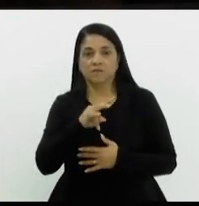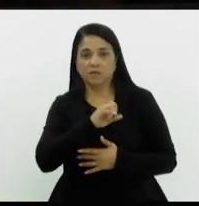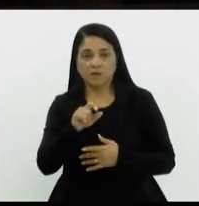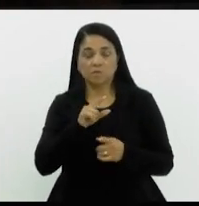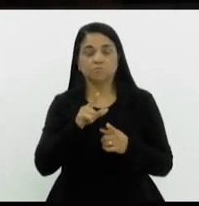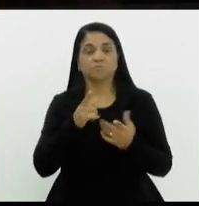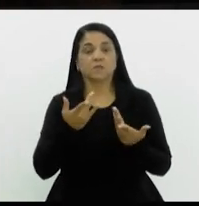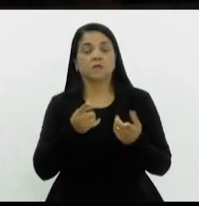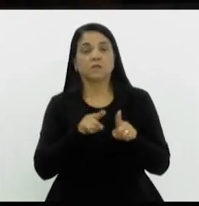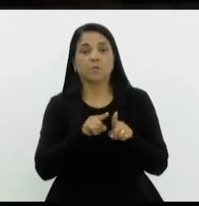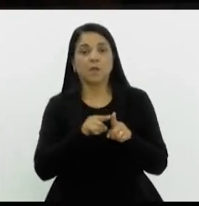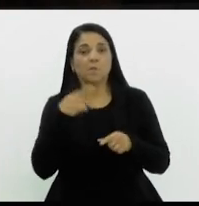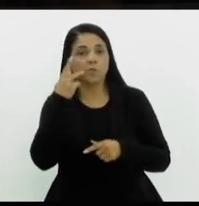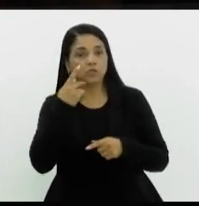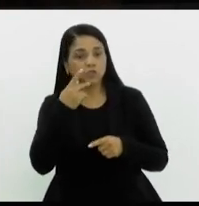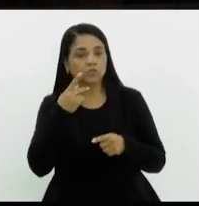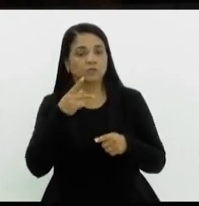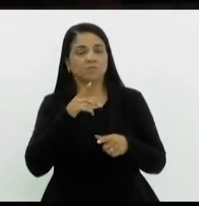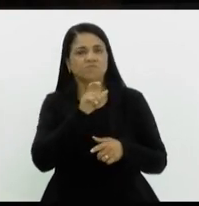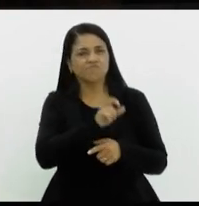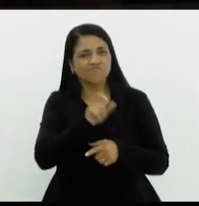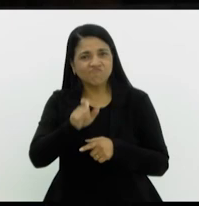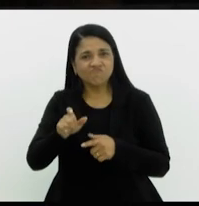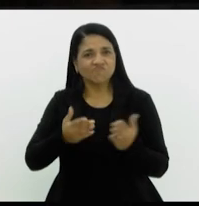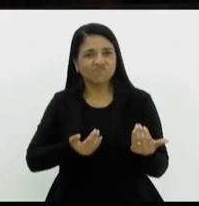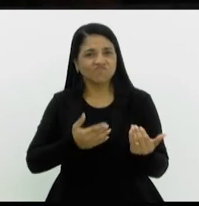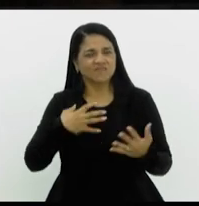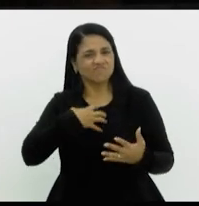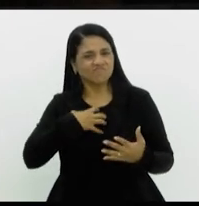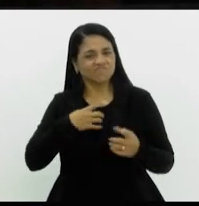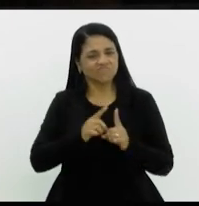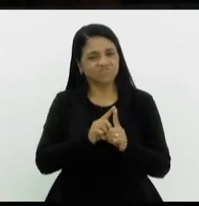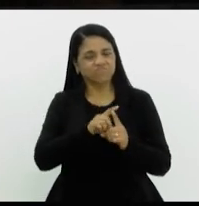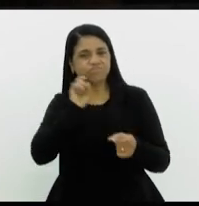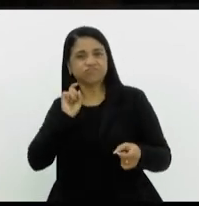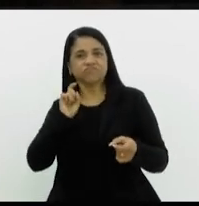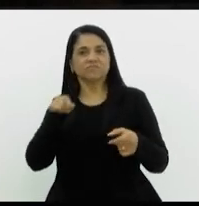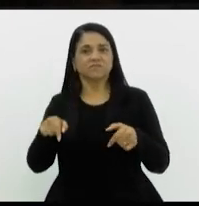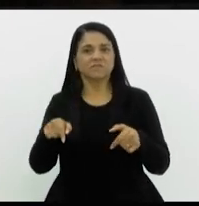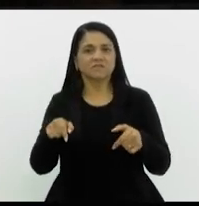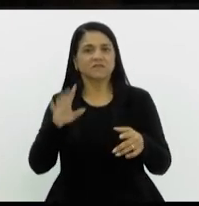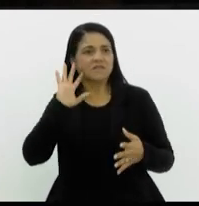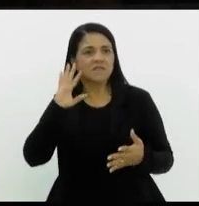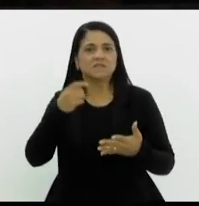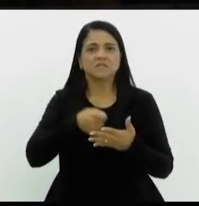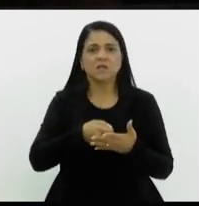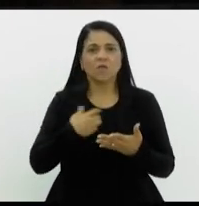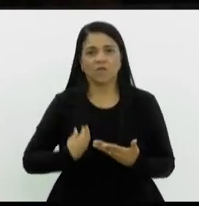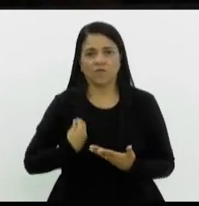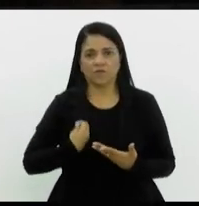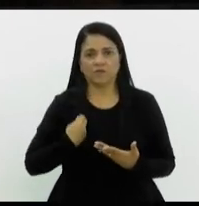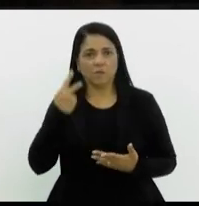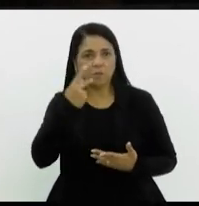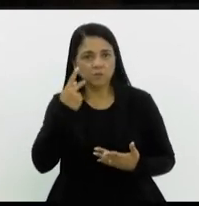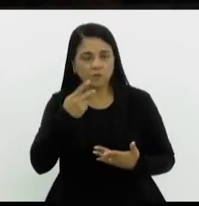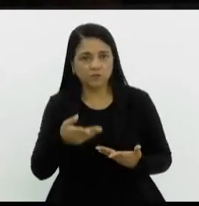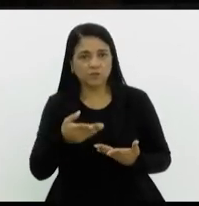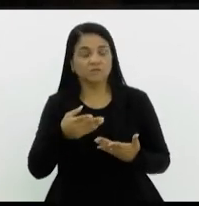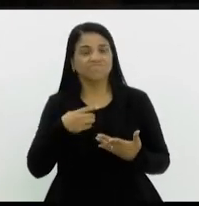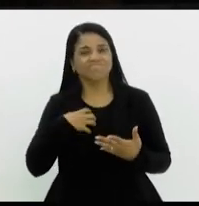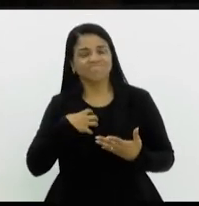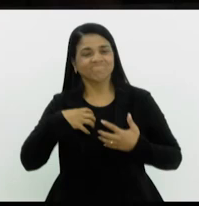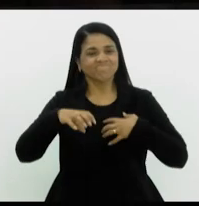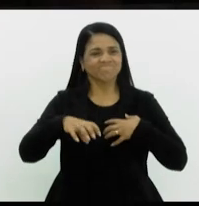sentem desconectados das decisões que afetam suas vidas, o que pode levar à apatia e ao